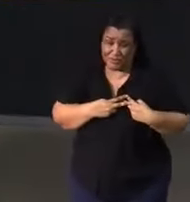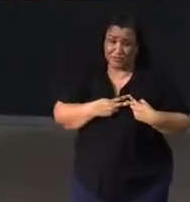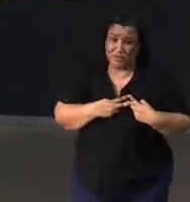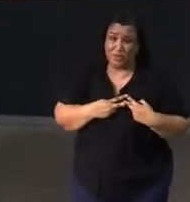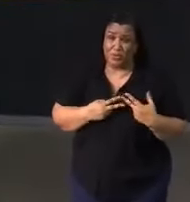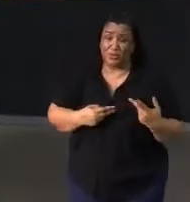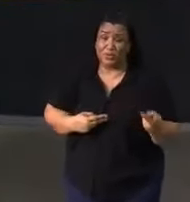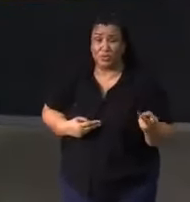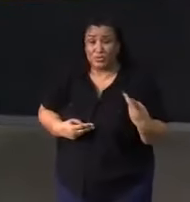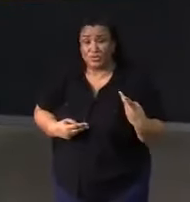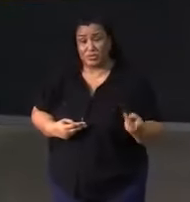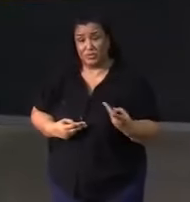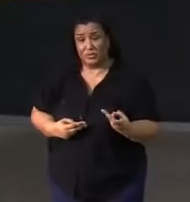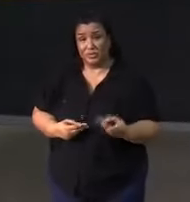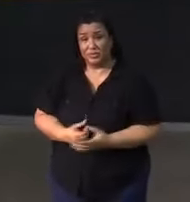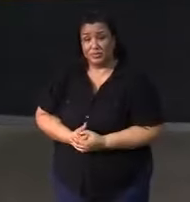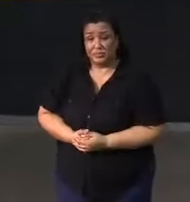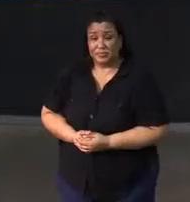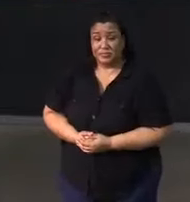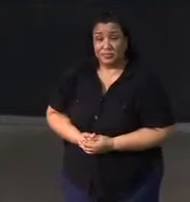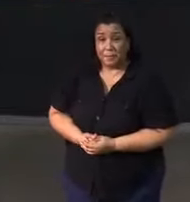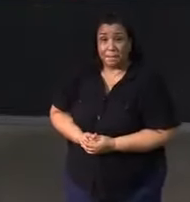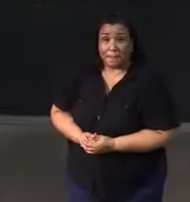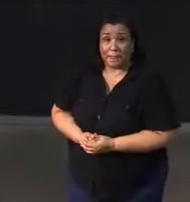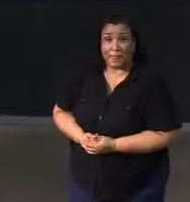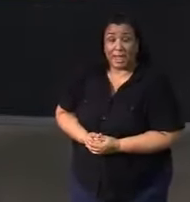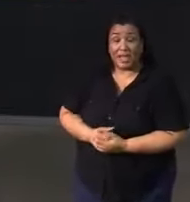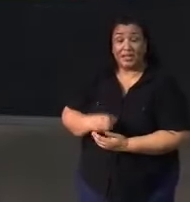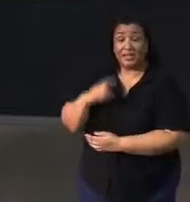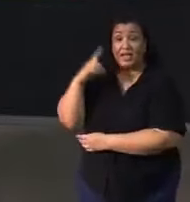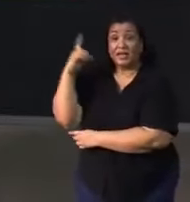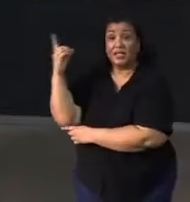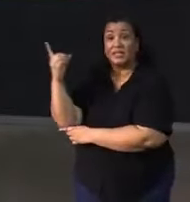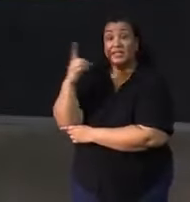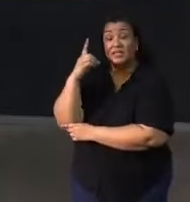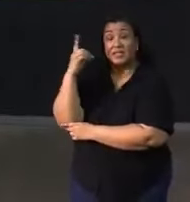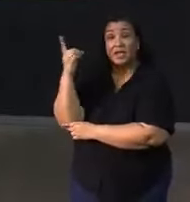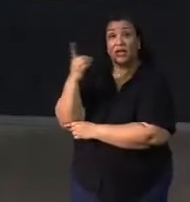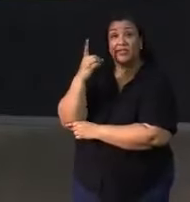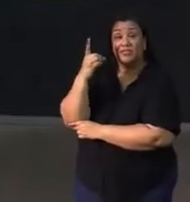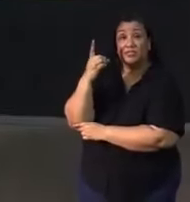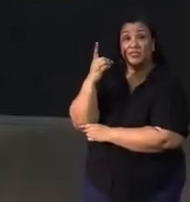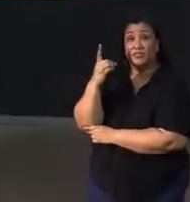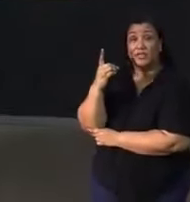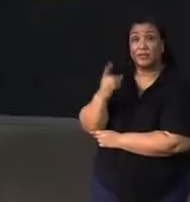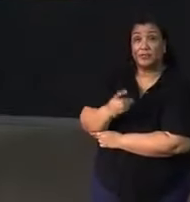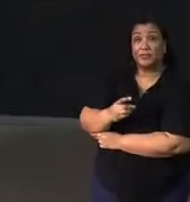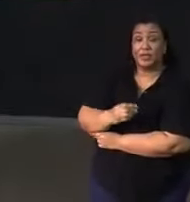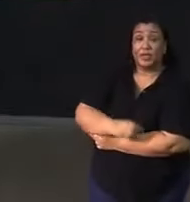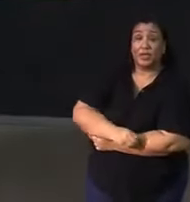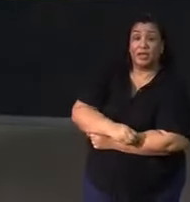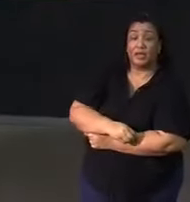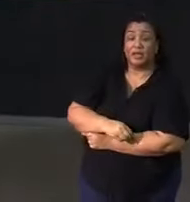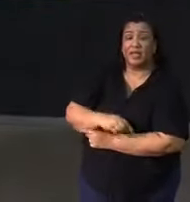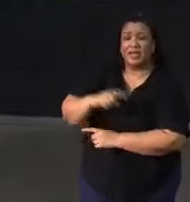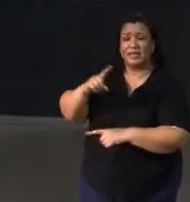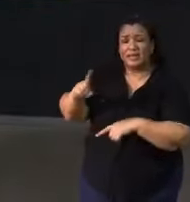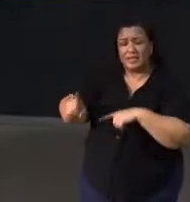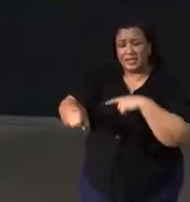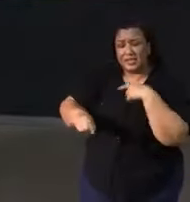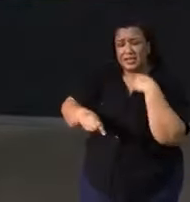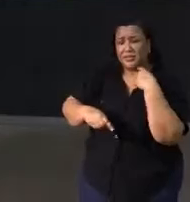a respeito de suas famílias. Davi só vai reatar com seus pais quando está lá na caverna de